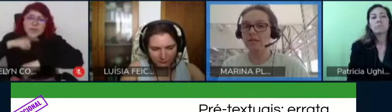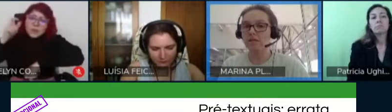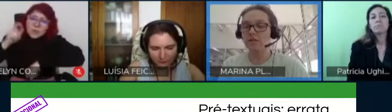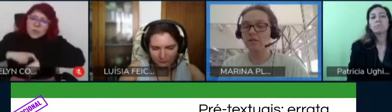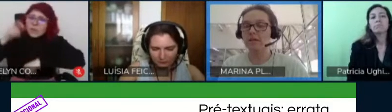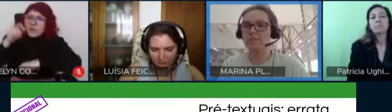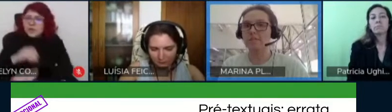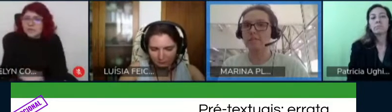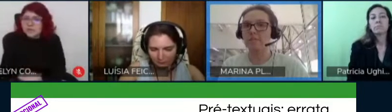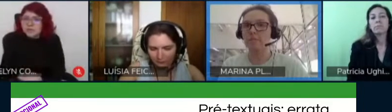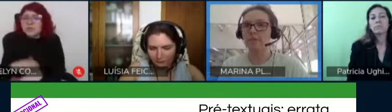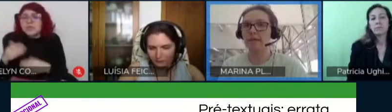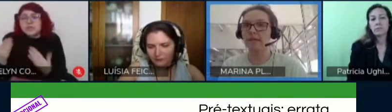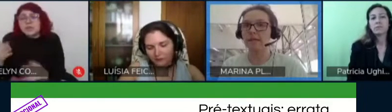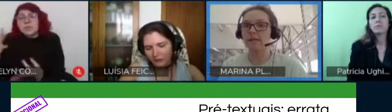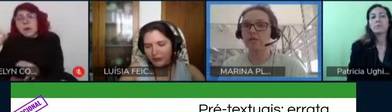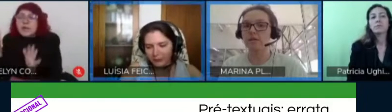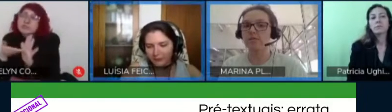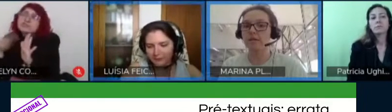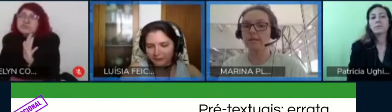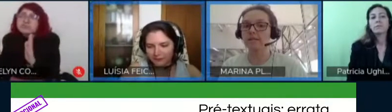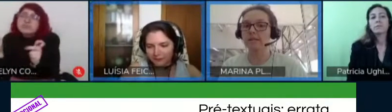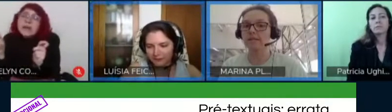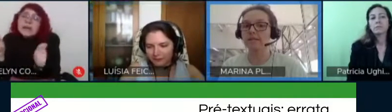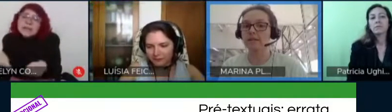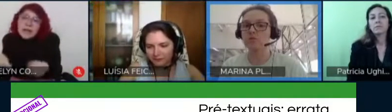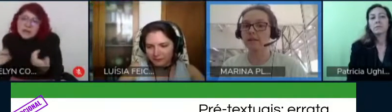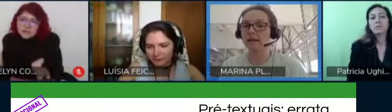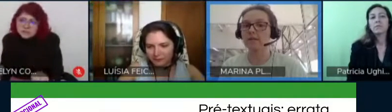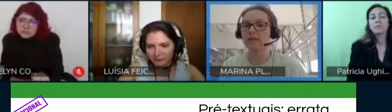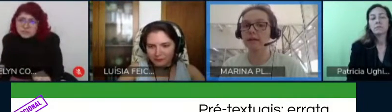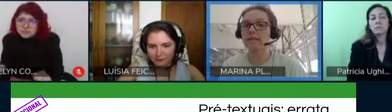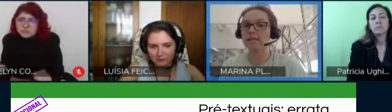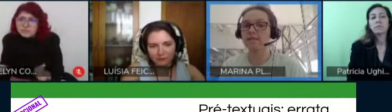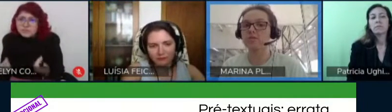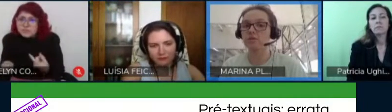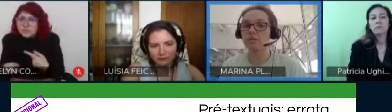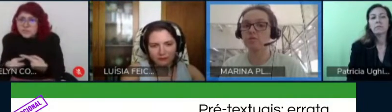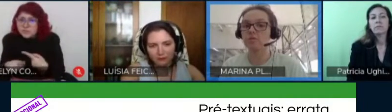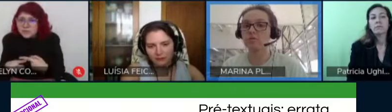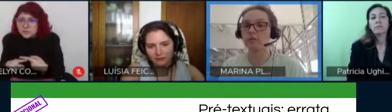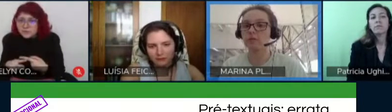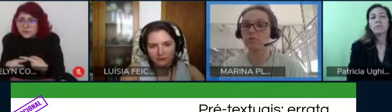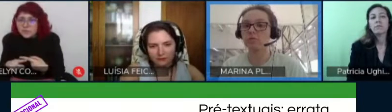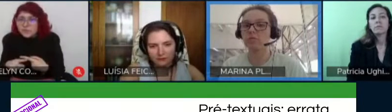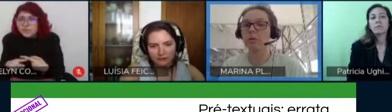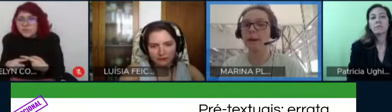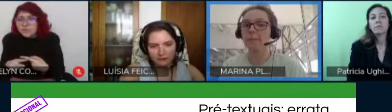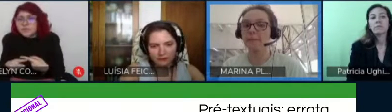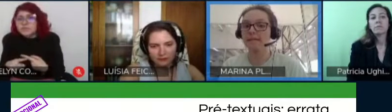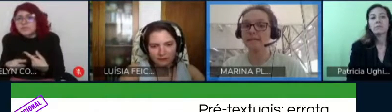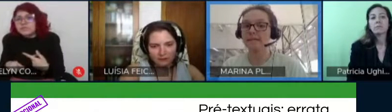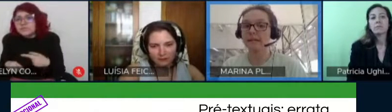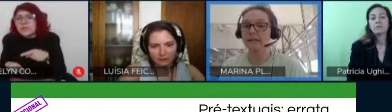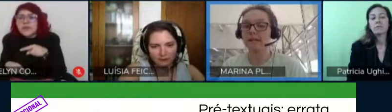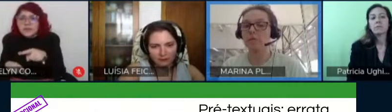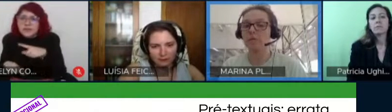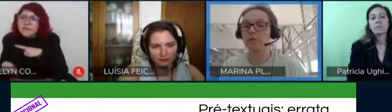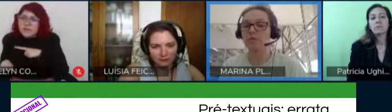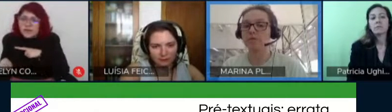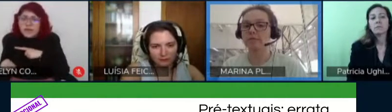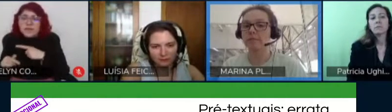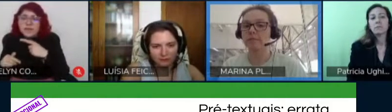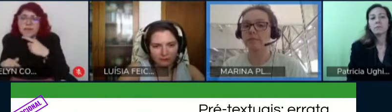é diferente, né? Porque na realidade eu ainda deixo claro que ali existia algum conteúdo, mas que